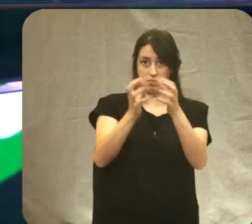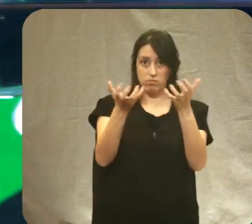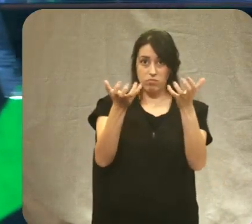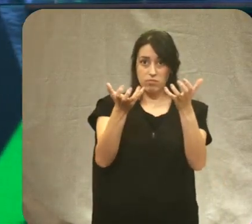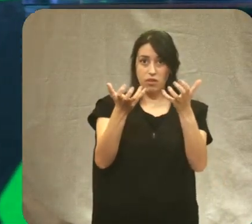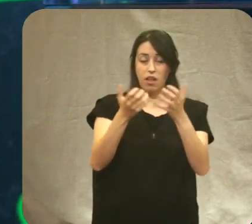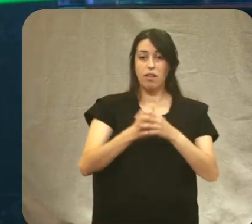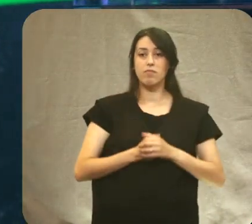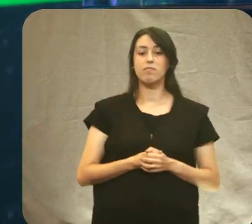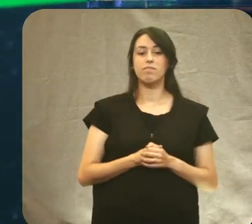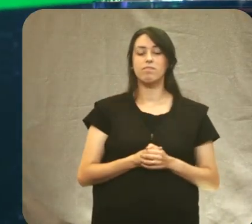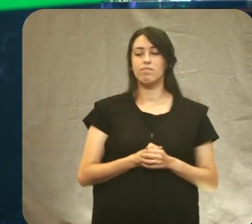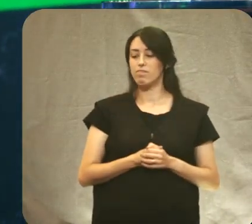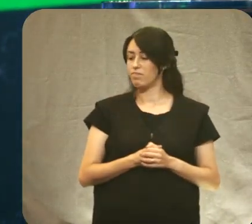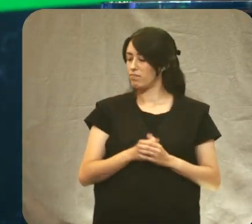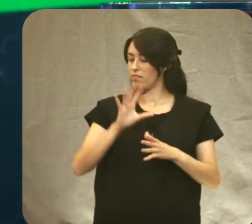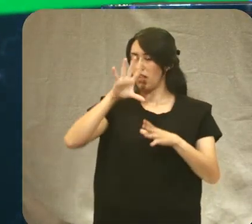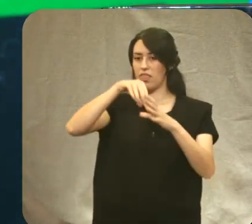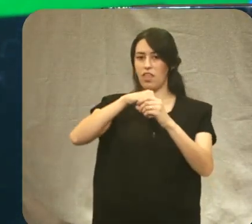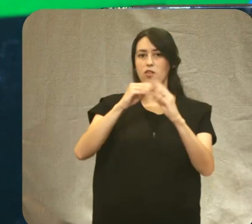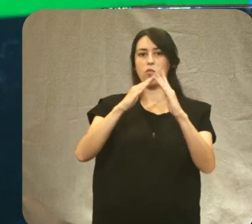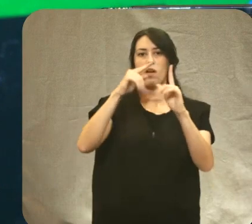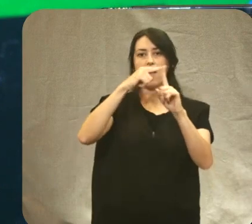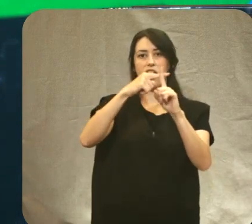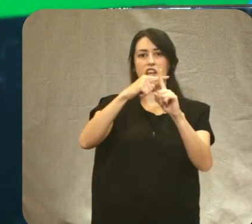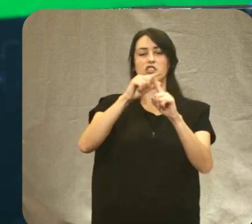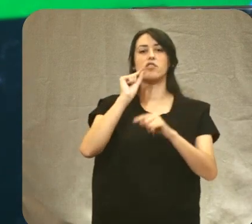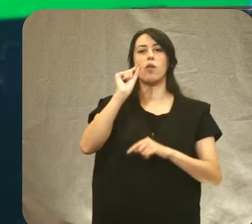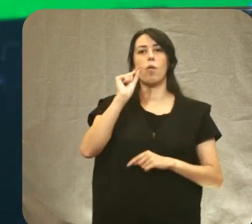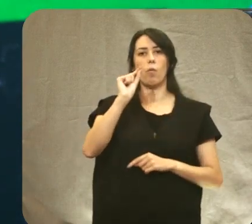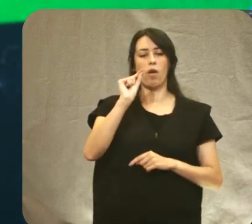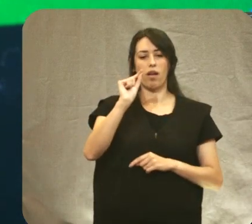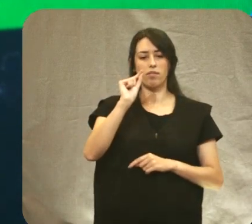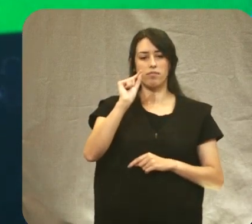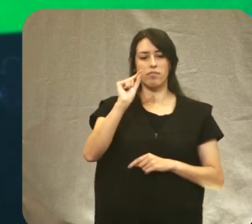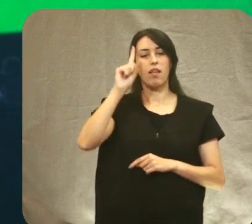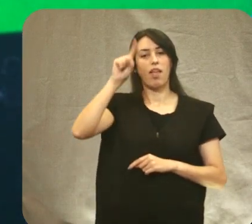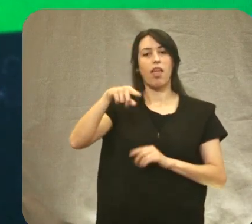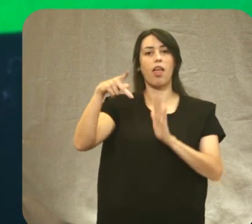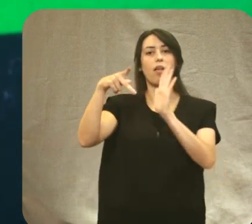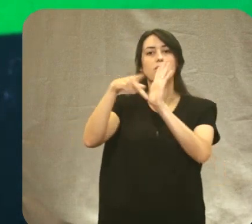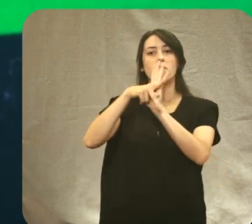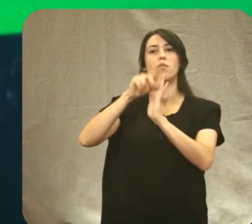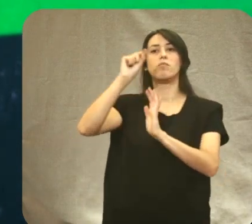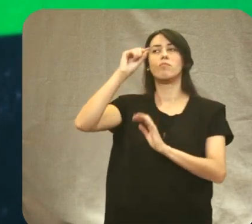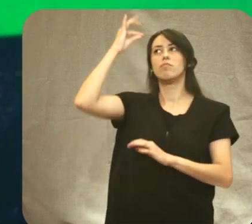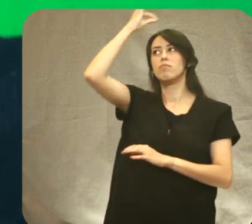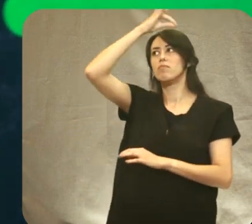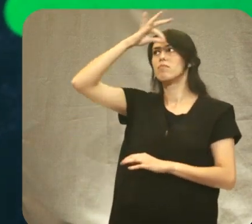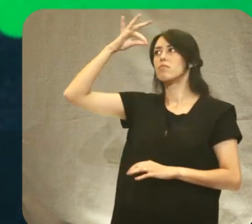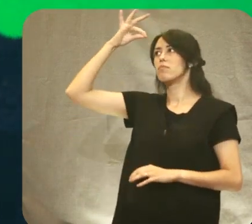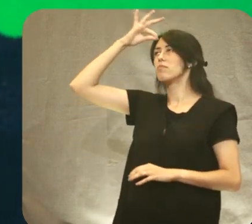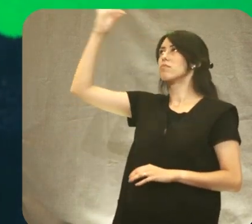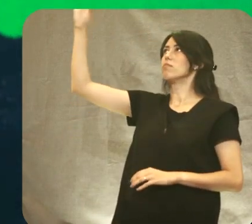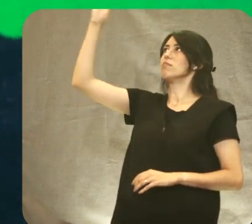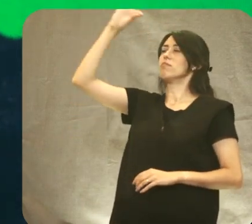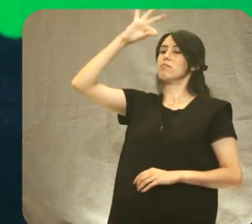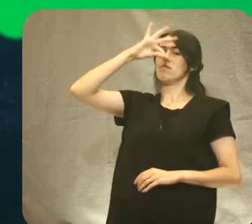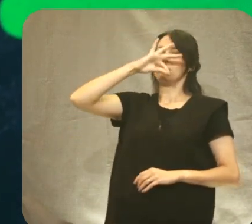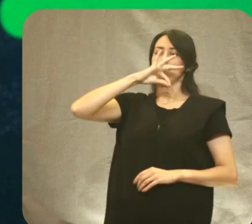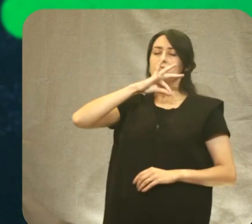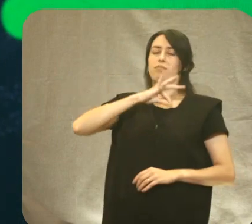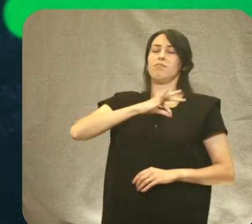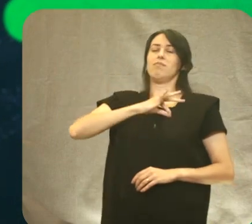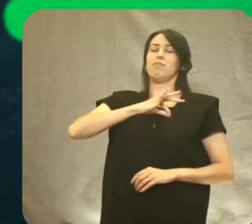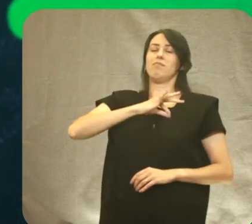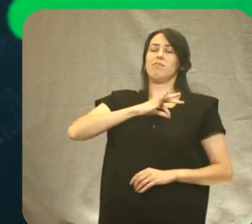garante a unidade na igreja? Ela é fruto do quê? Do Espírito. Ela é uma ação